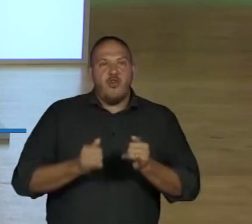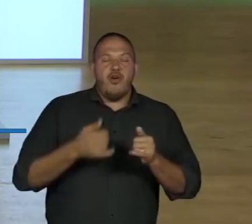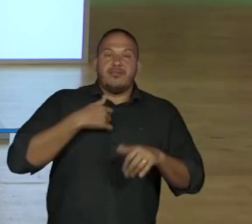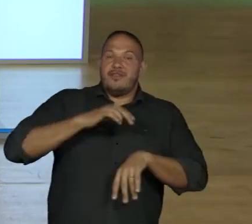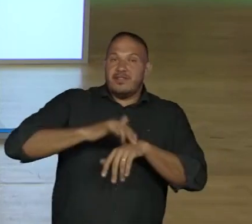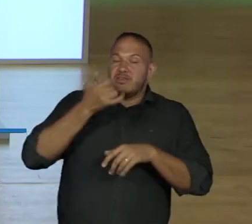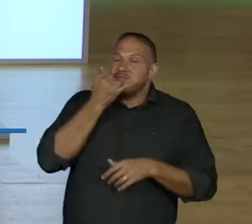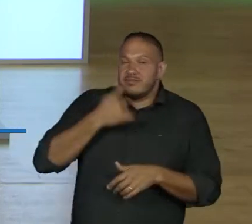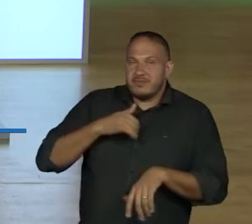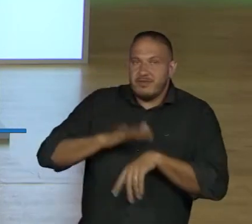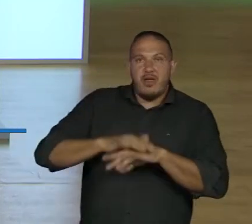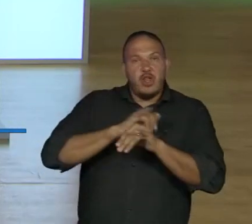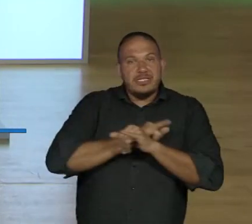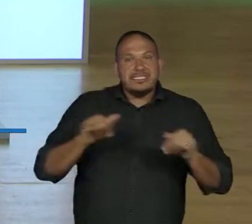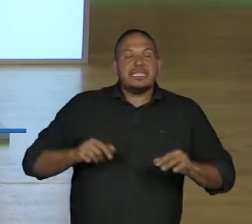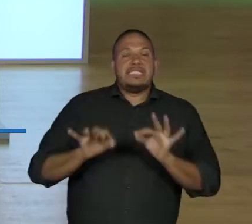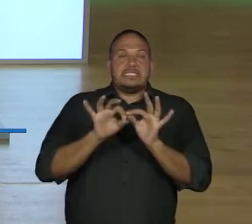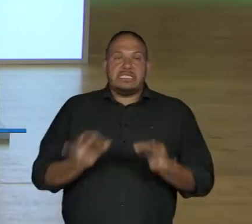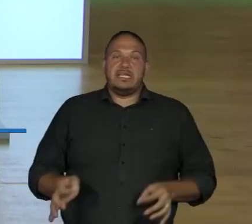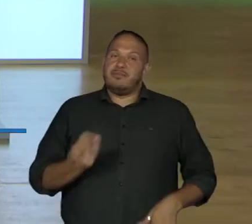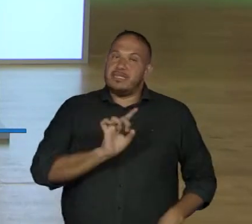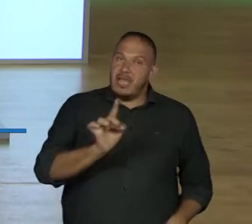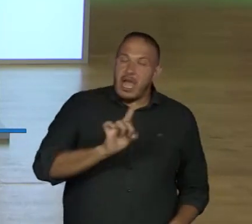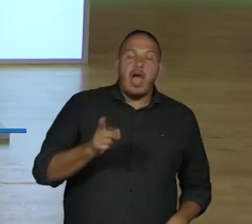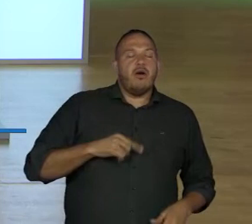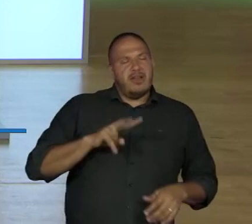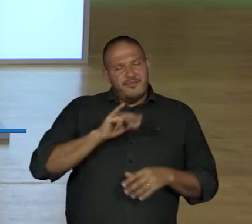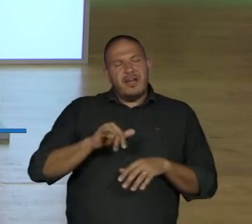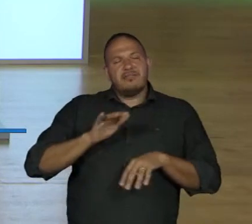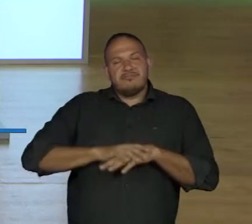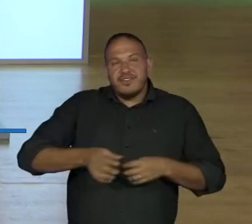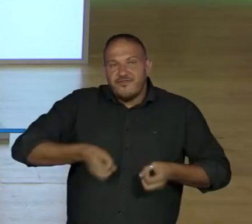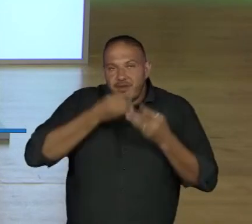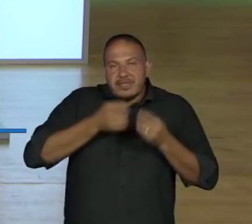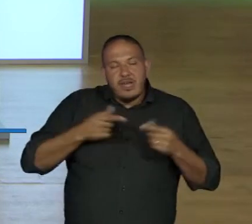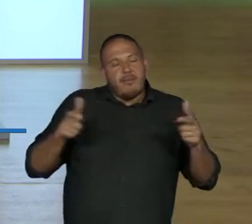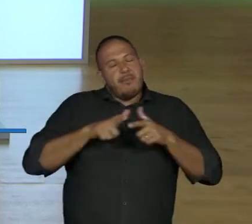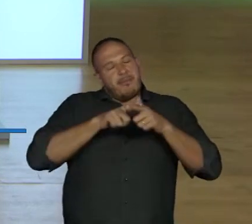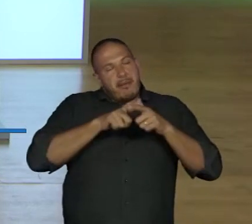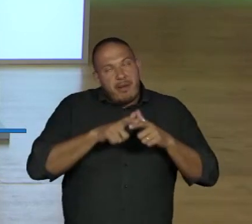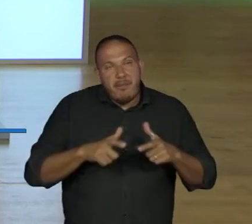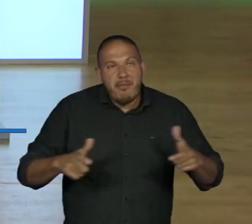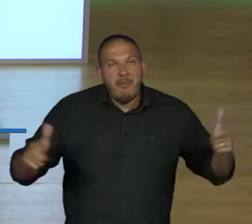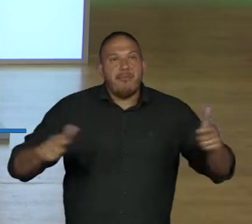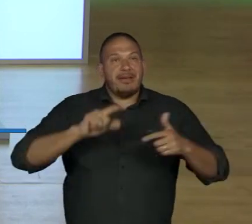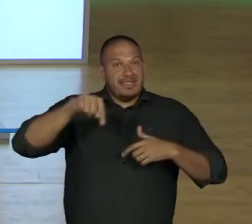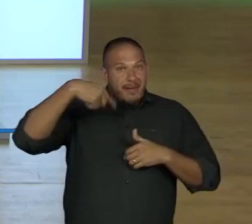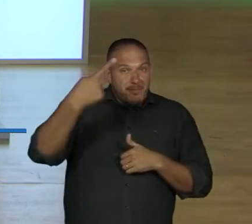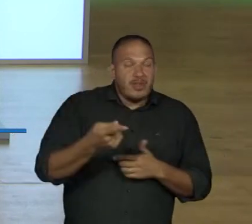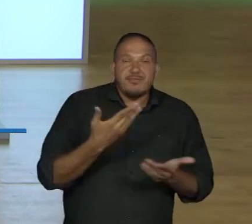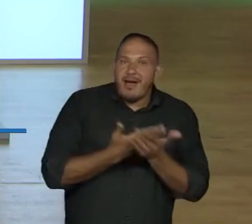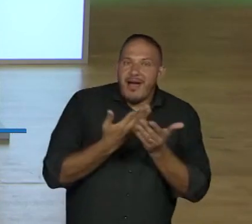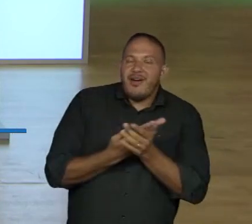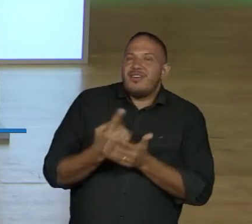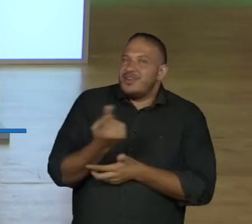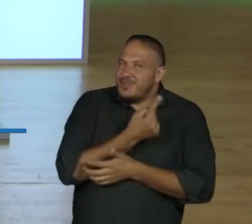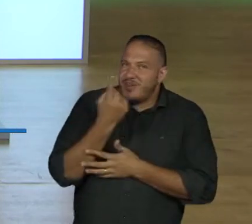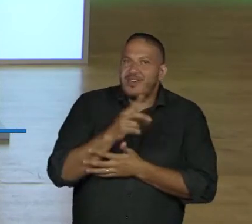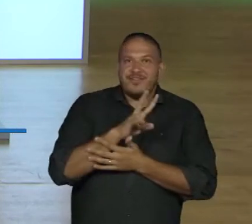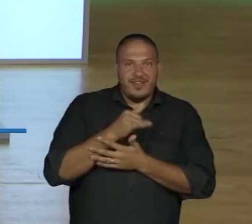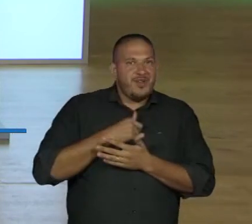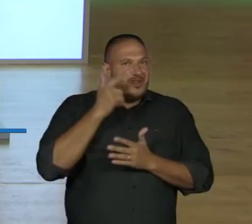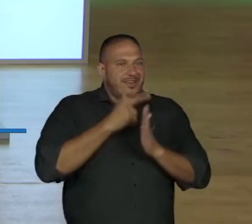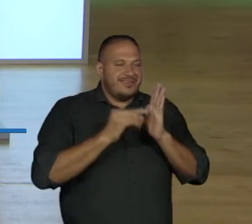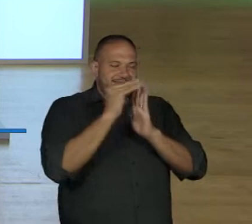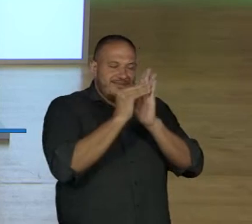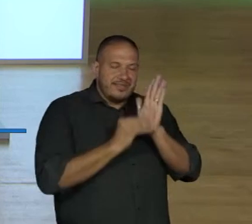notícia simples. Essa foi a notícia e ela será ampliada para uma reportagem, que na próxima aula nós colocaremos ainda